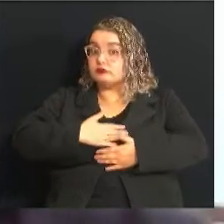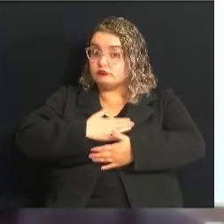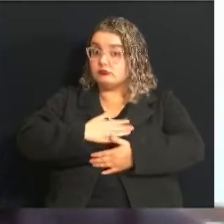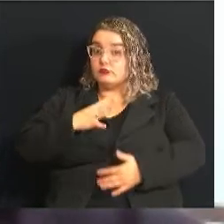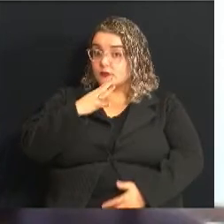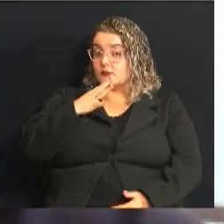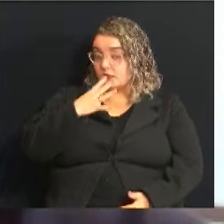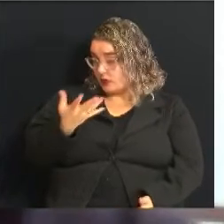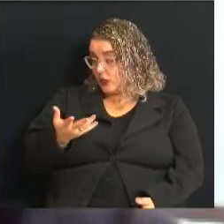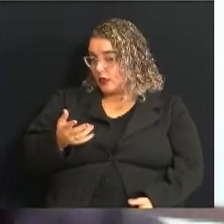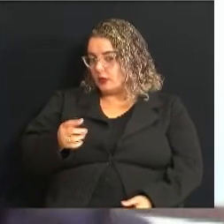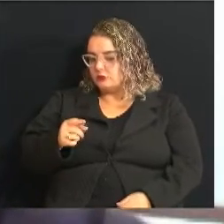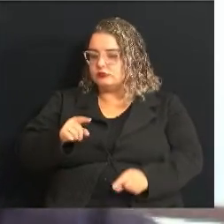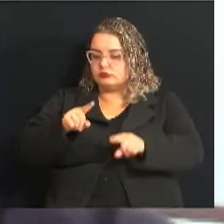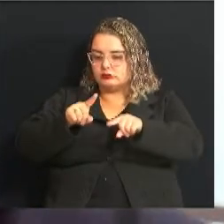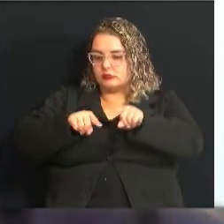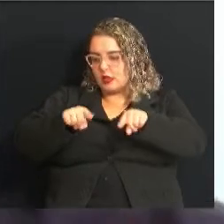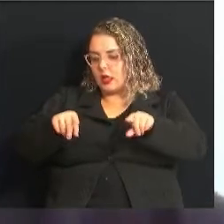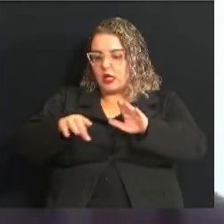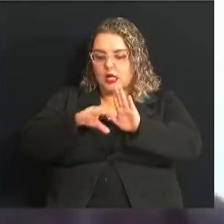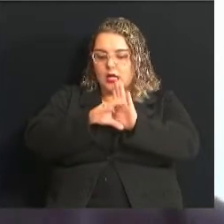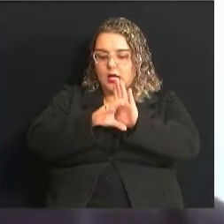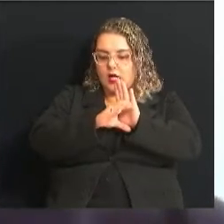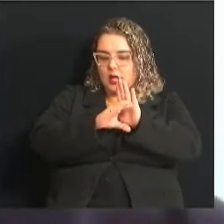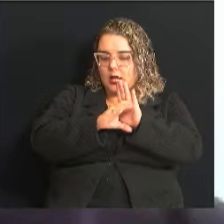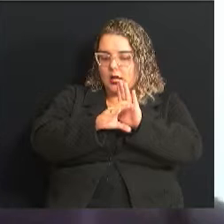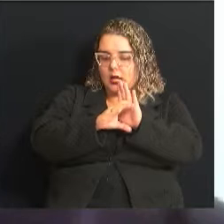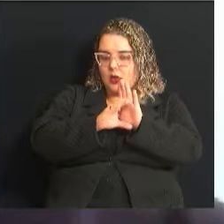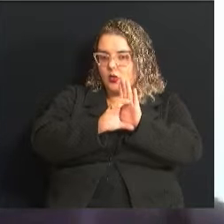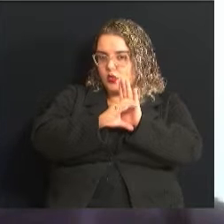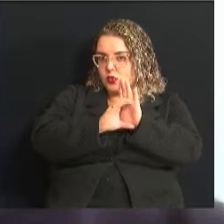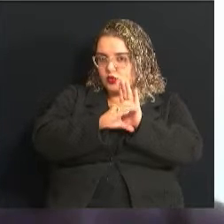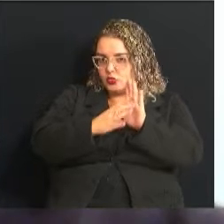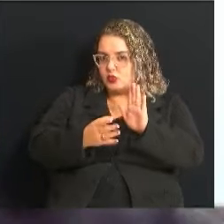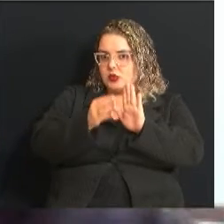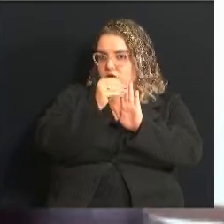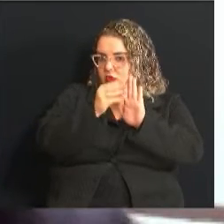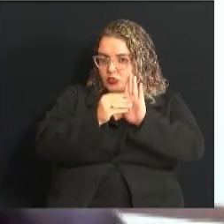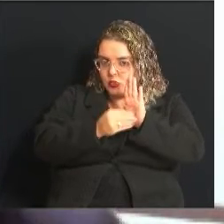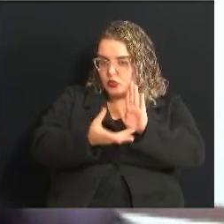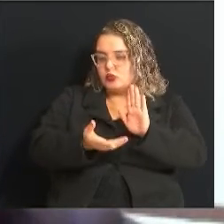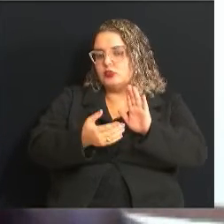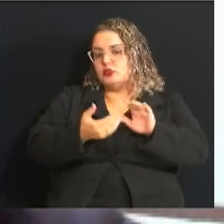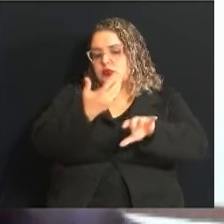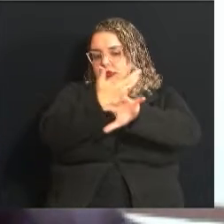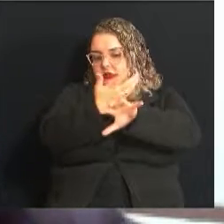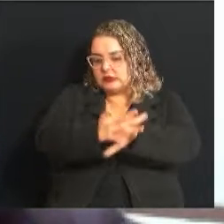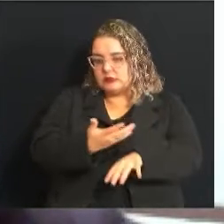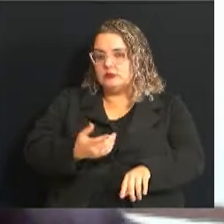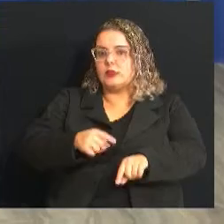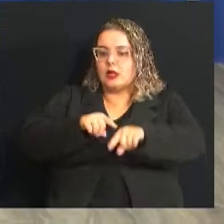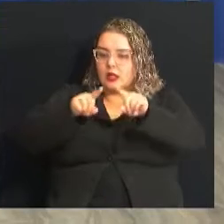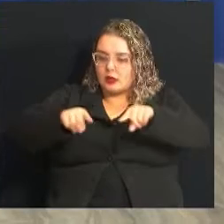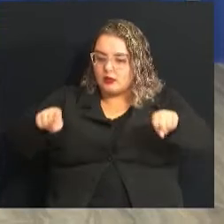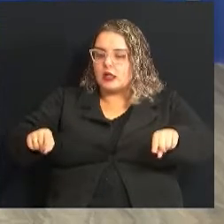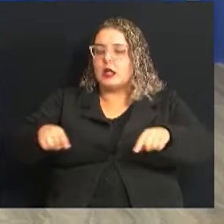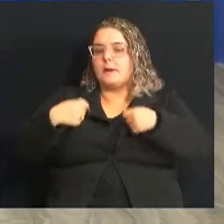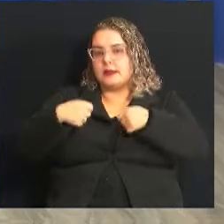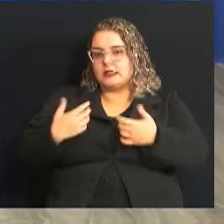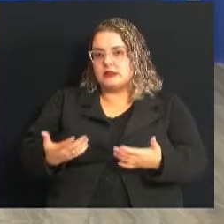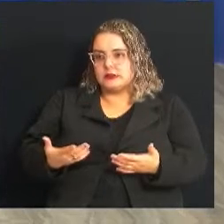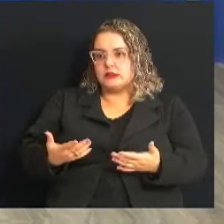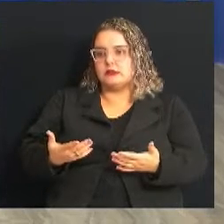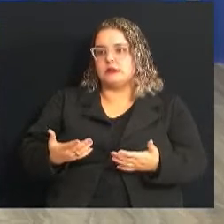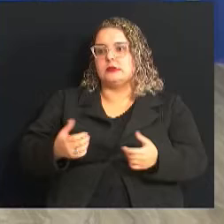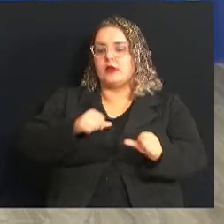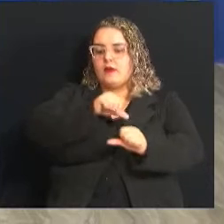aquilo, né? Então é bem importante ele misturar as áreas do conhecimento ao longo dos dias. Qual a importância de se ter uma rotina,